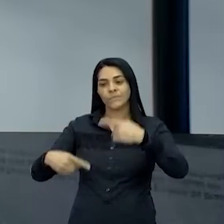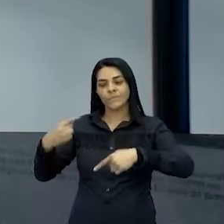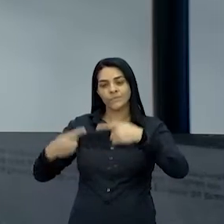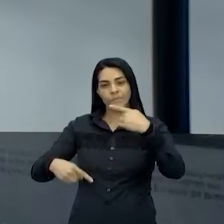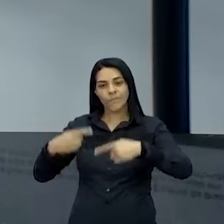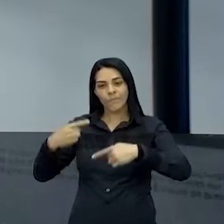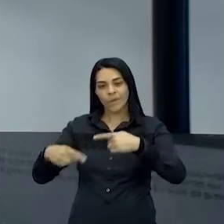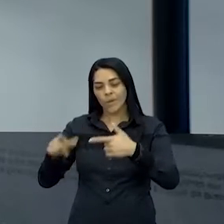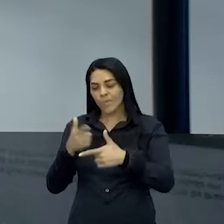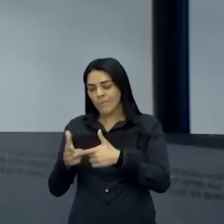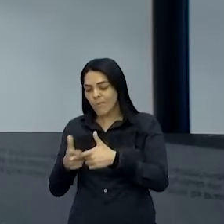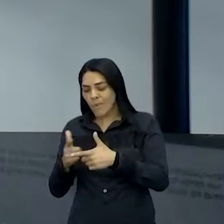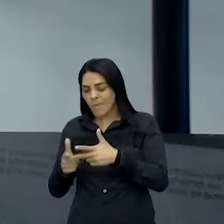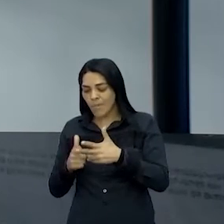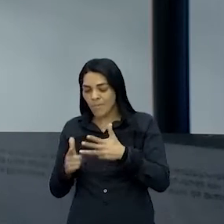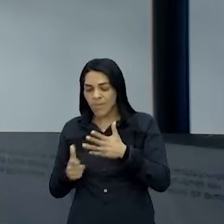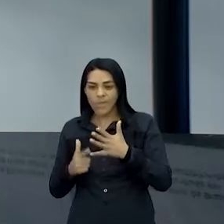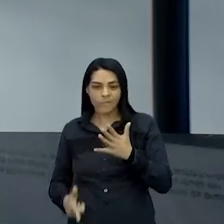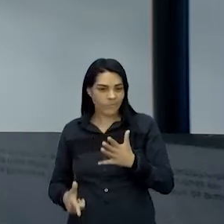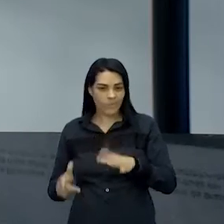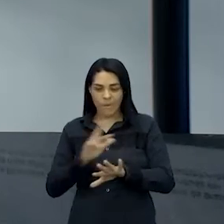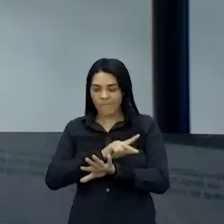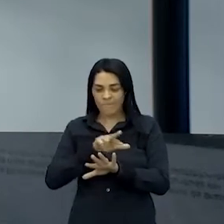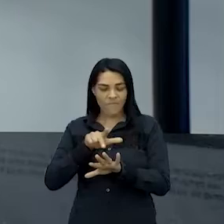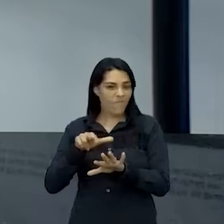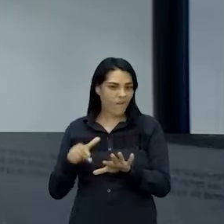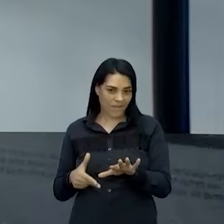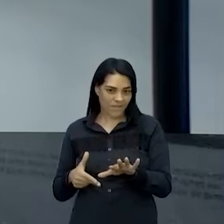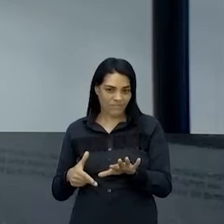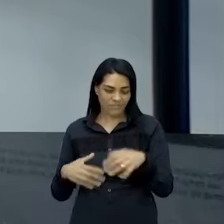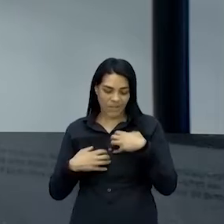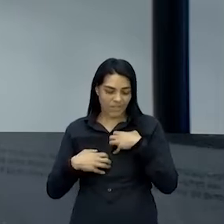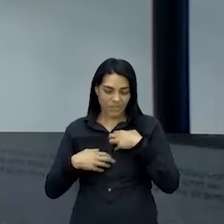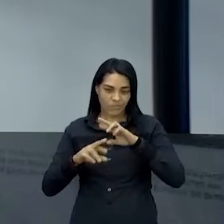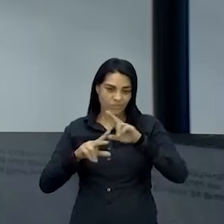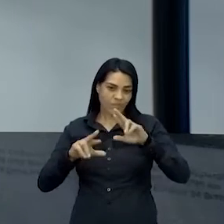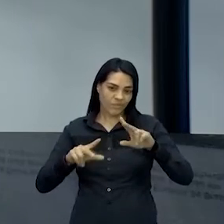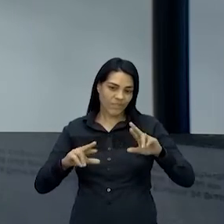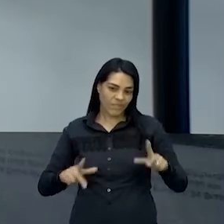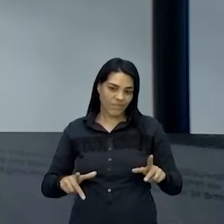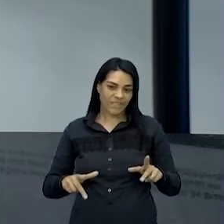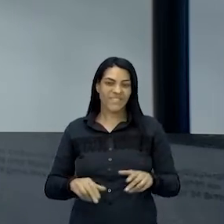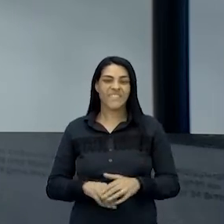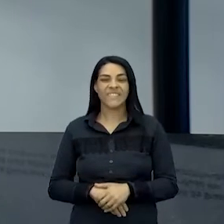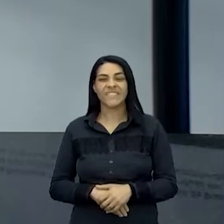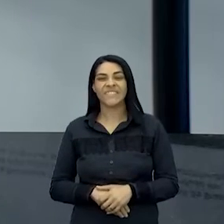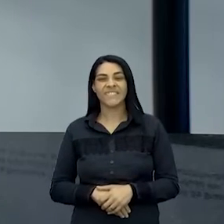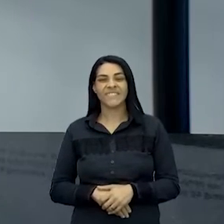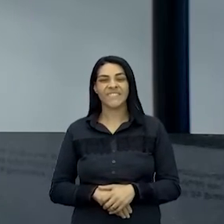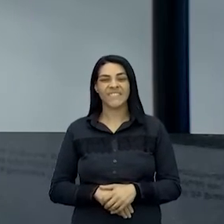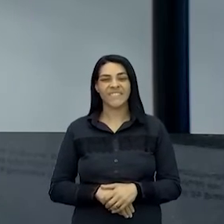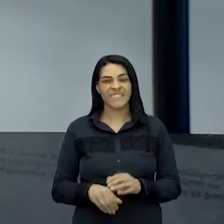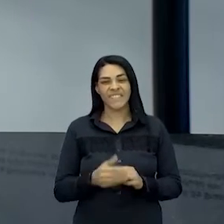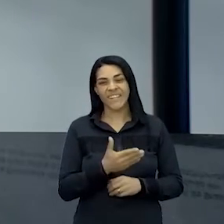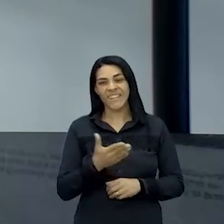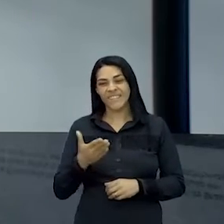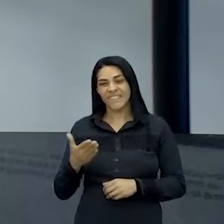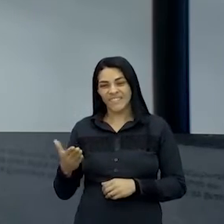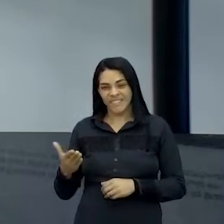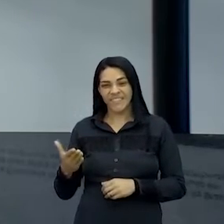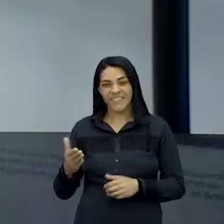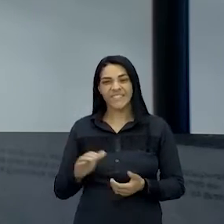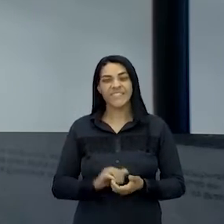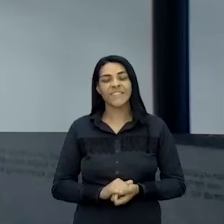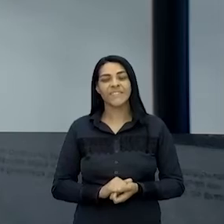debater problemas de qualquer origem, tudo bem, pessoal? Então, esse espaço é o momento aí de vocês